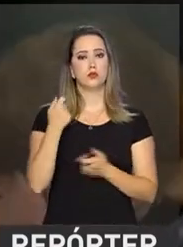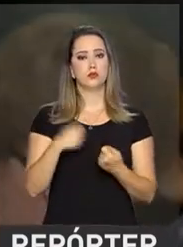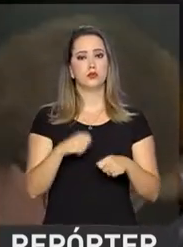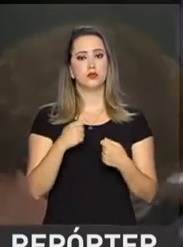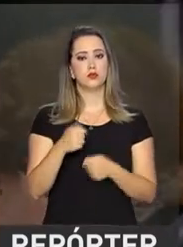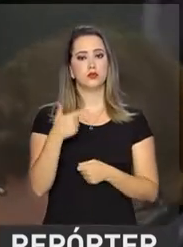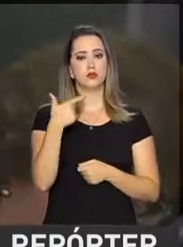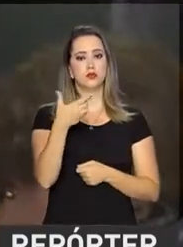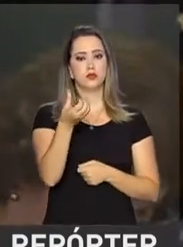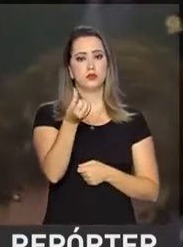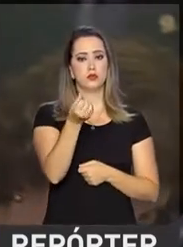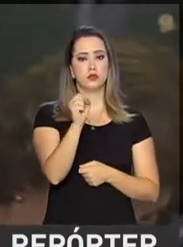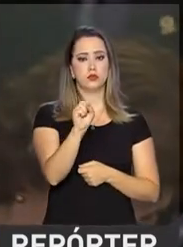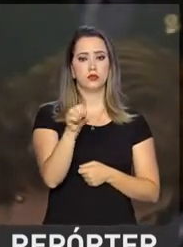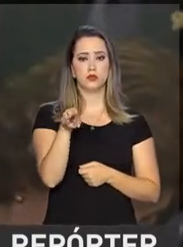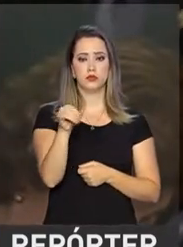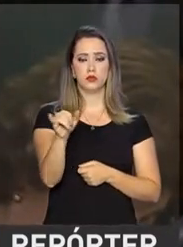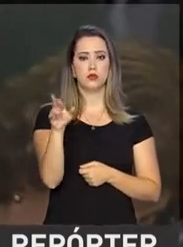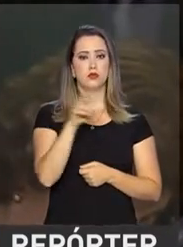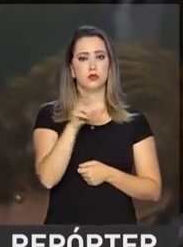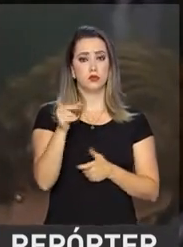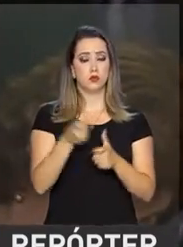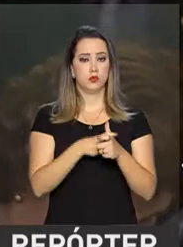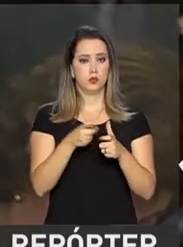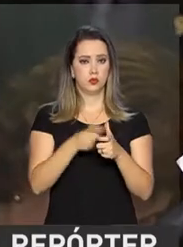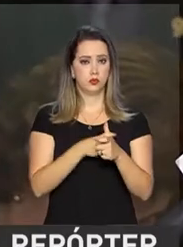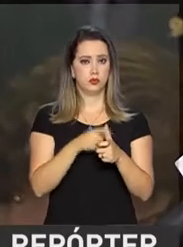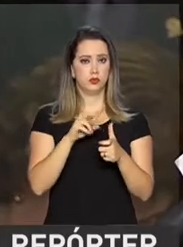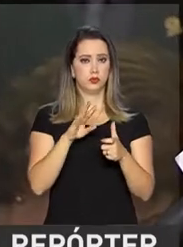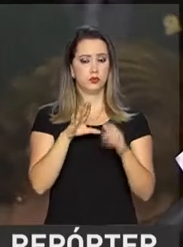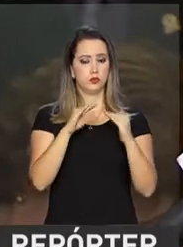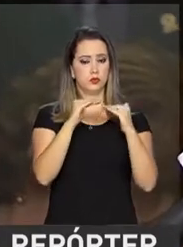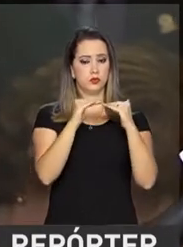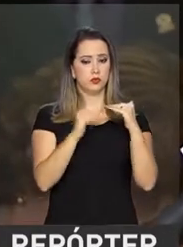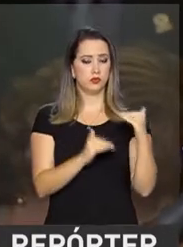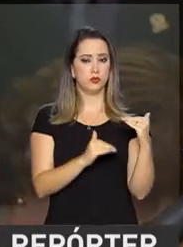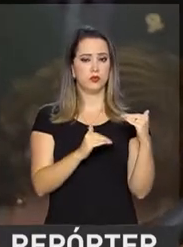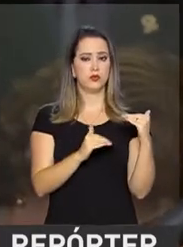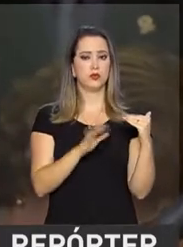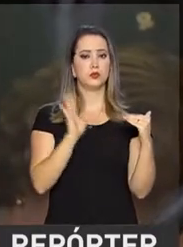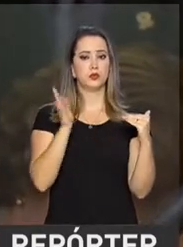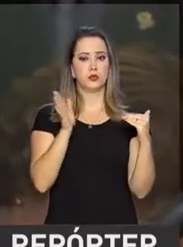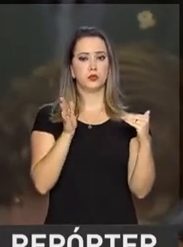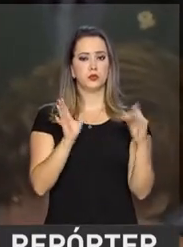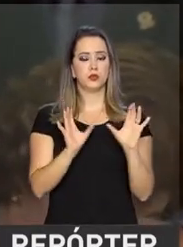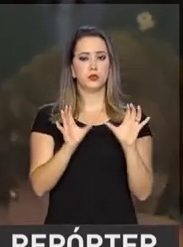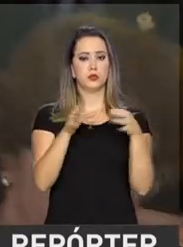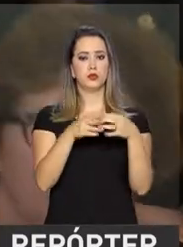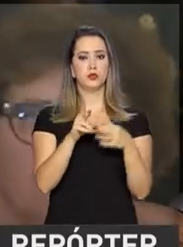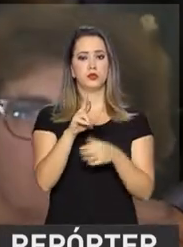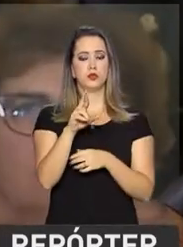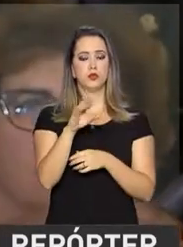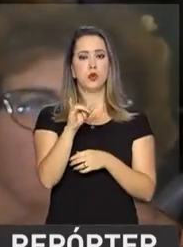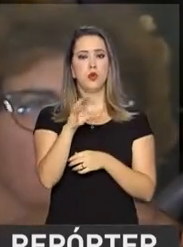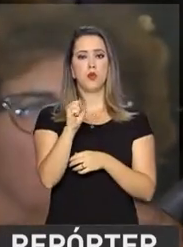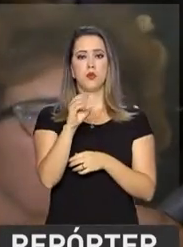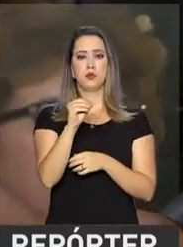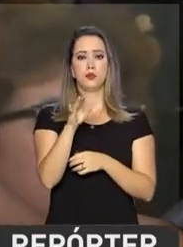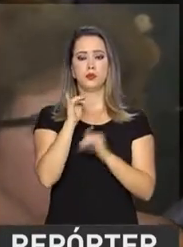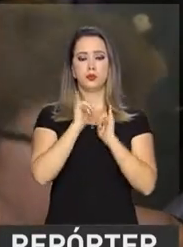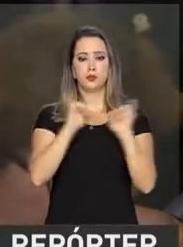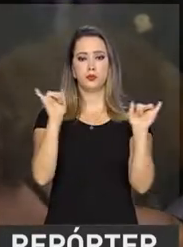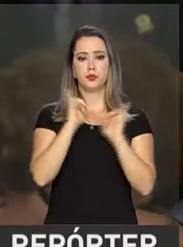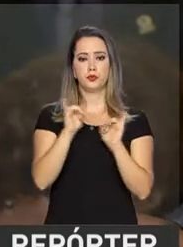268 bilhões de déficit rebaixamento já numa das agências de risco anunciado